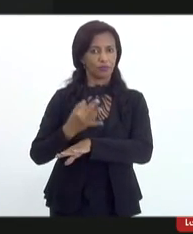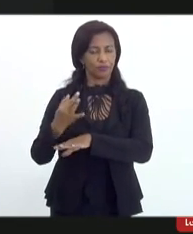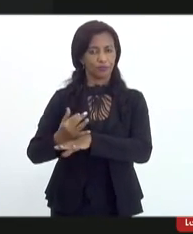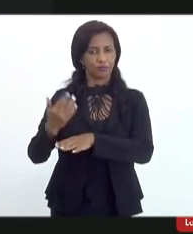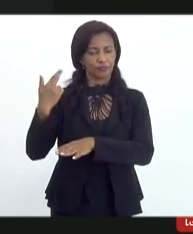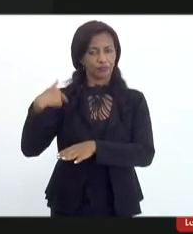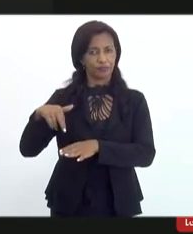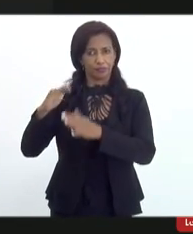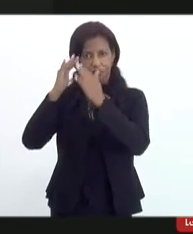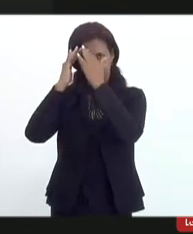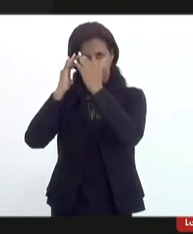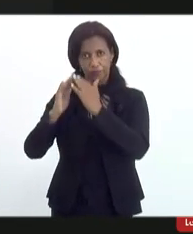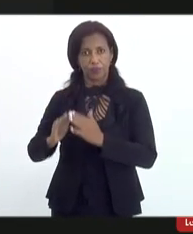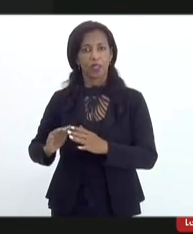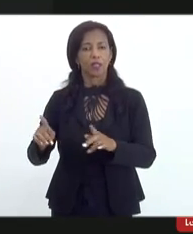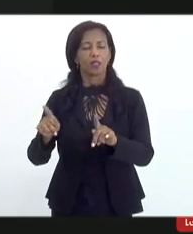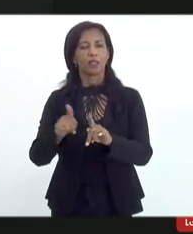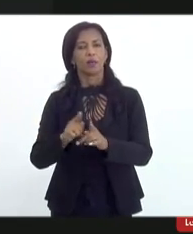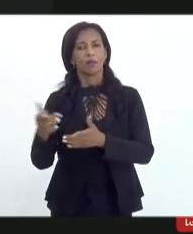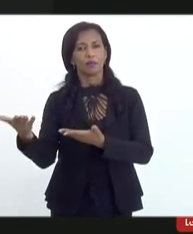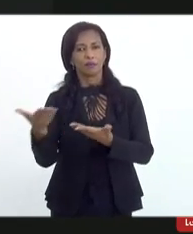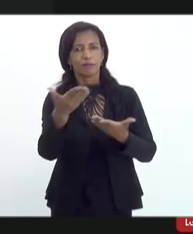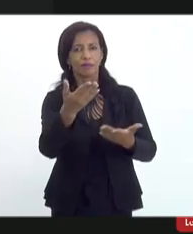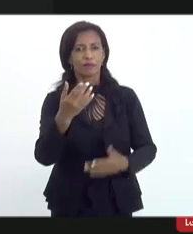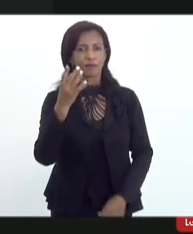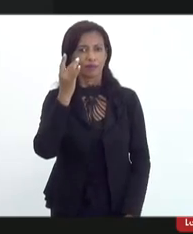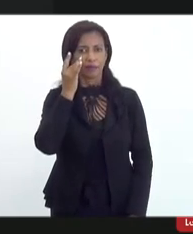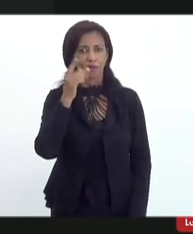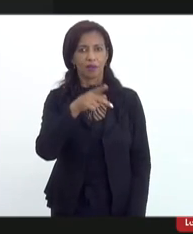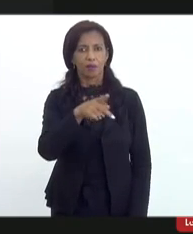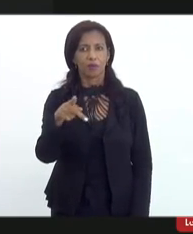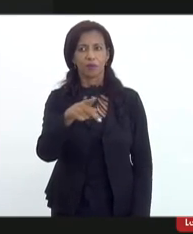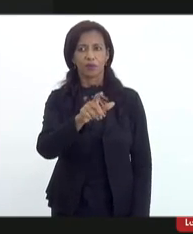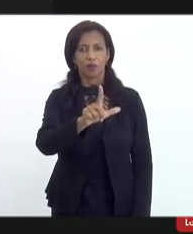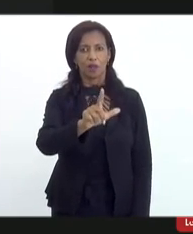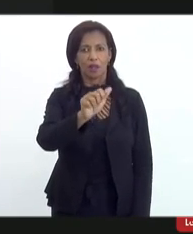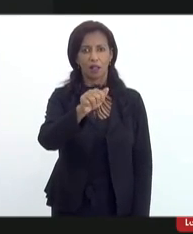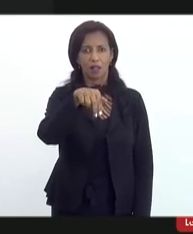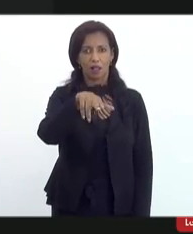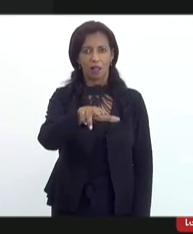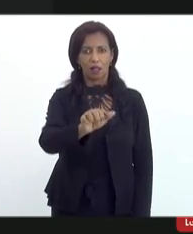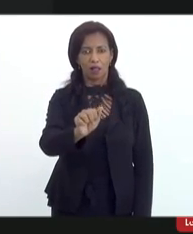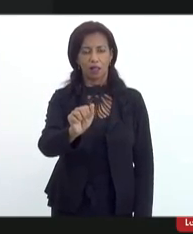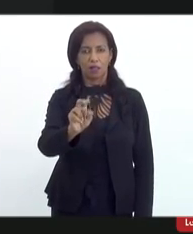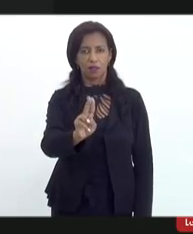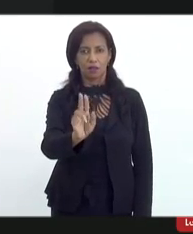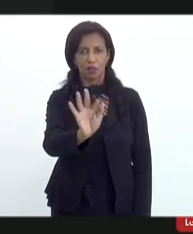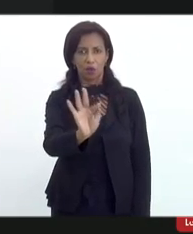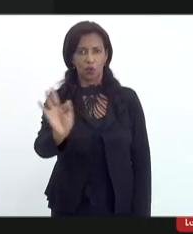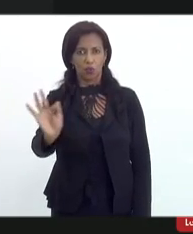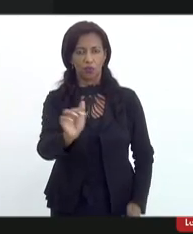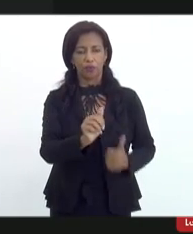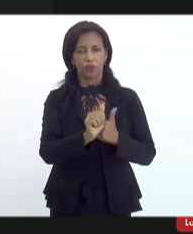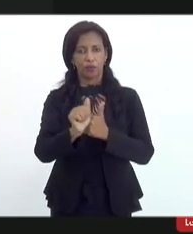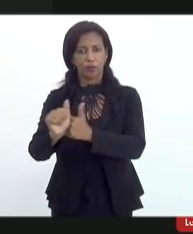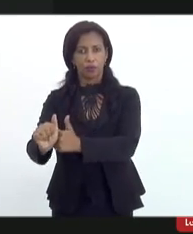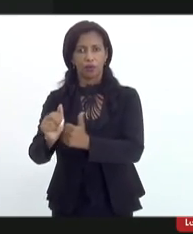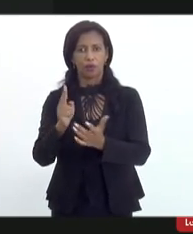Religiosas. Registrando também a presença da professora Lana Lage, da UF, que sempre nos